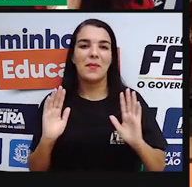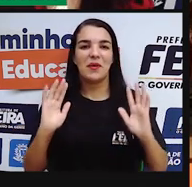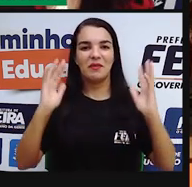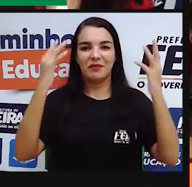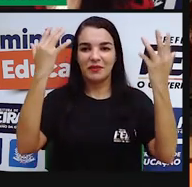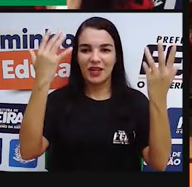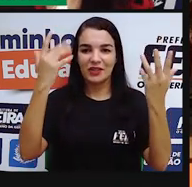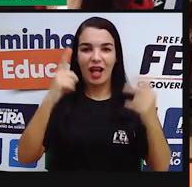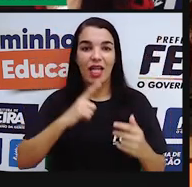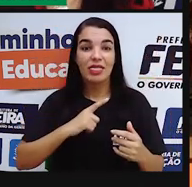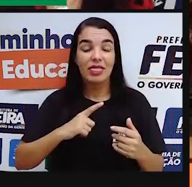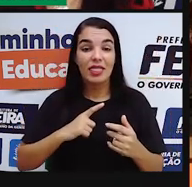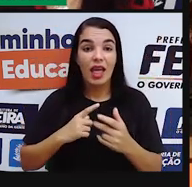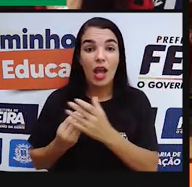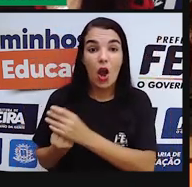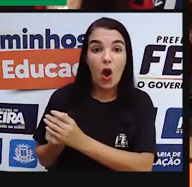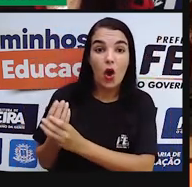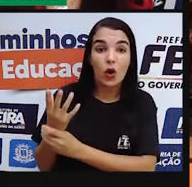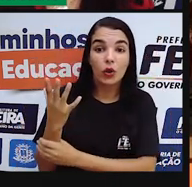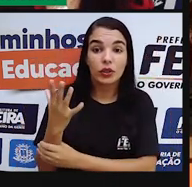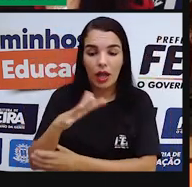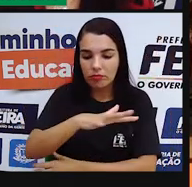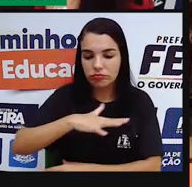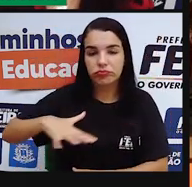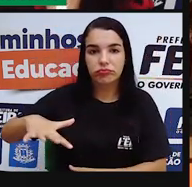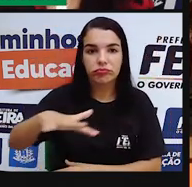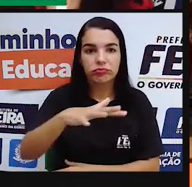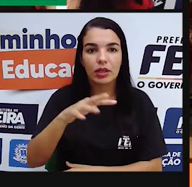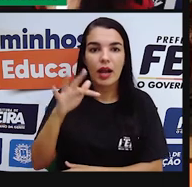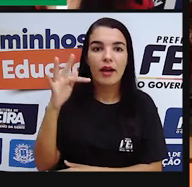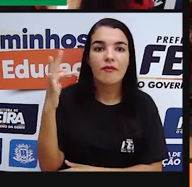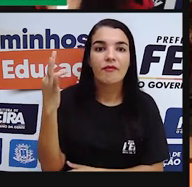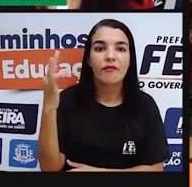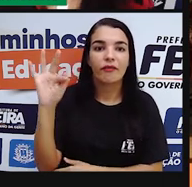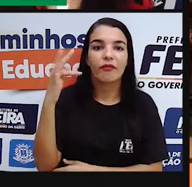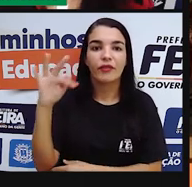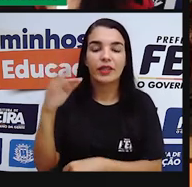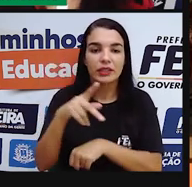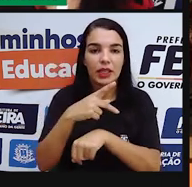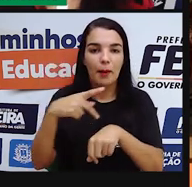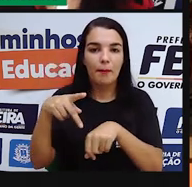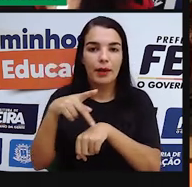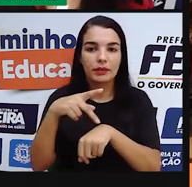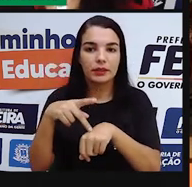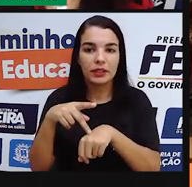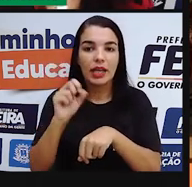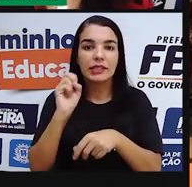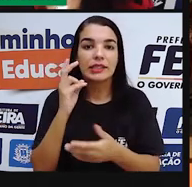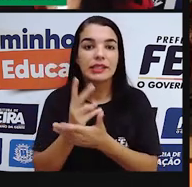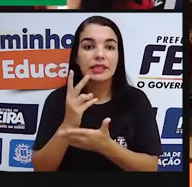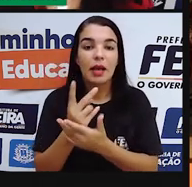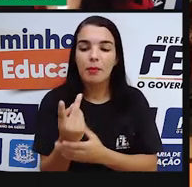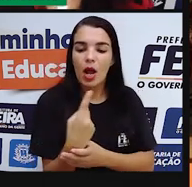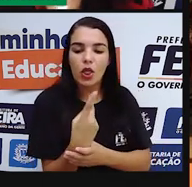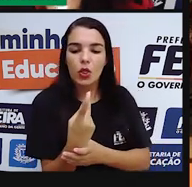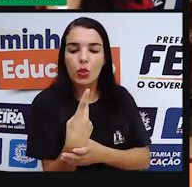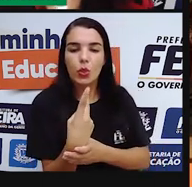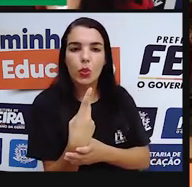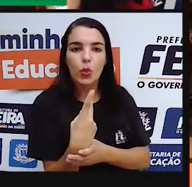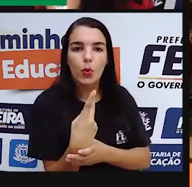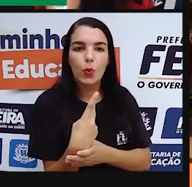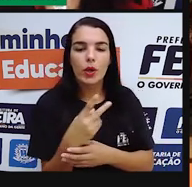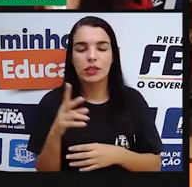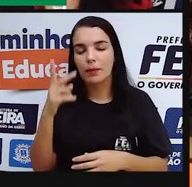festa. Ela tem origem aí no Salão da França e consiste numa bailada de casais caracterizados